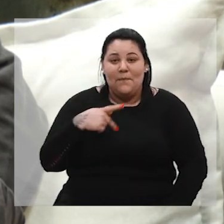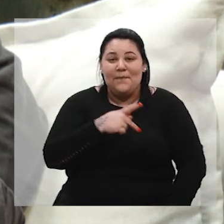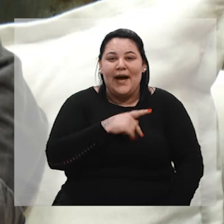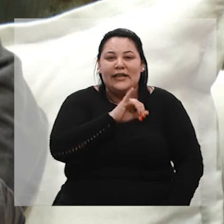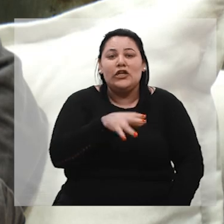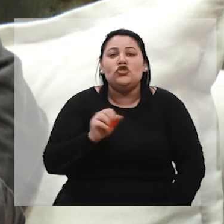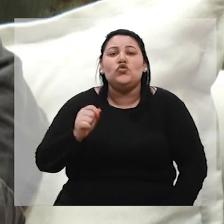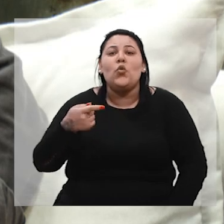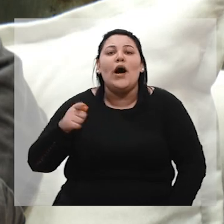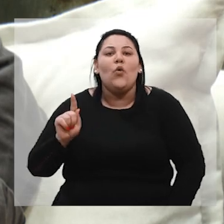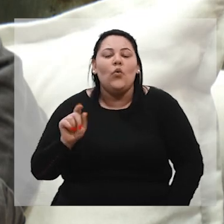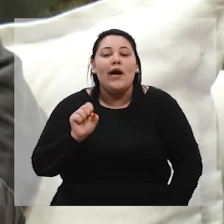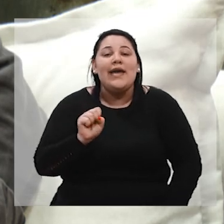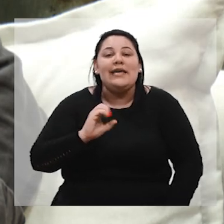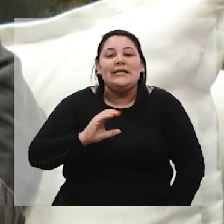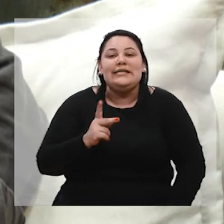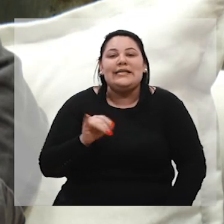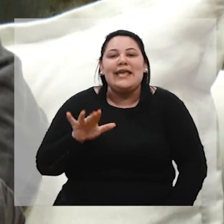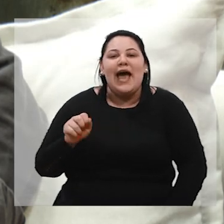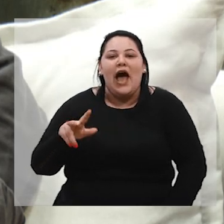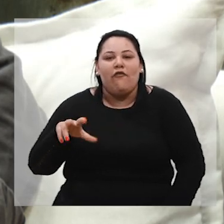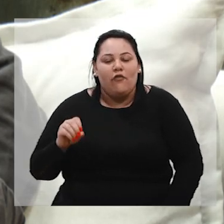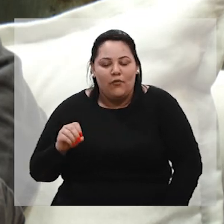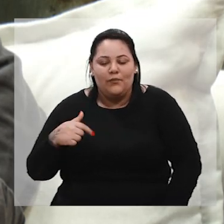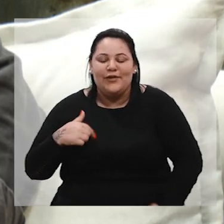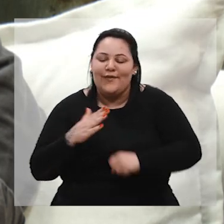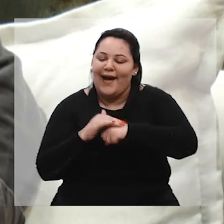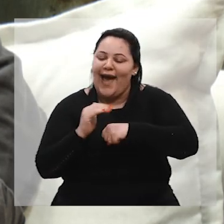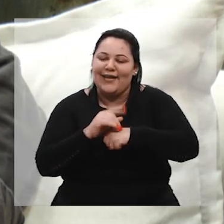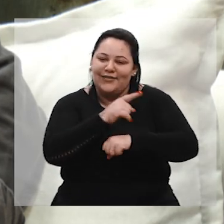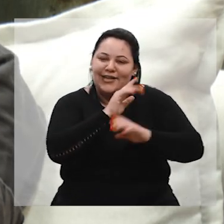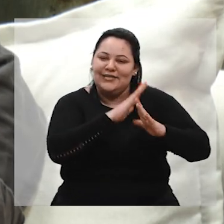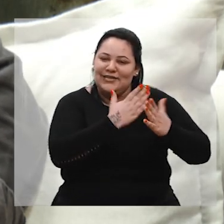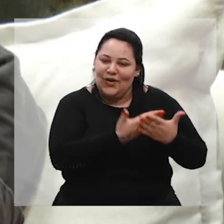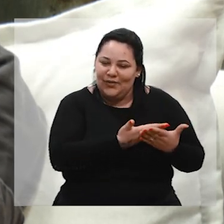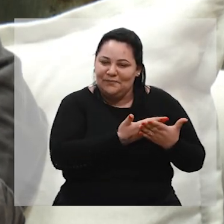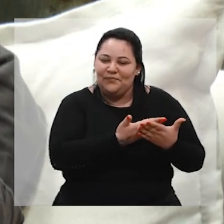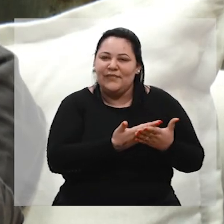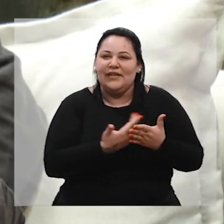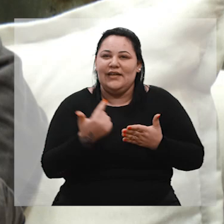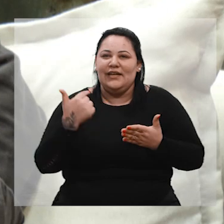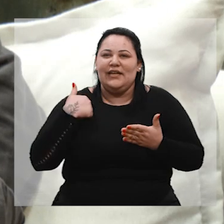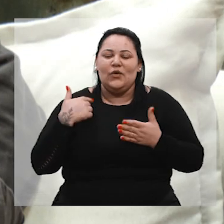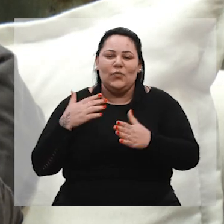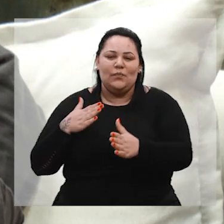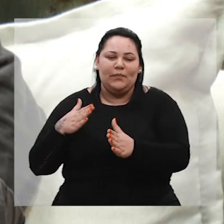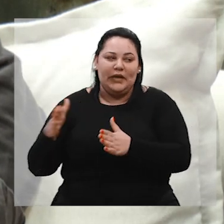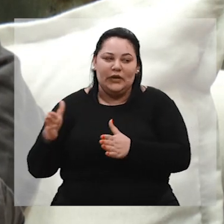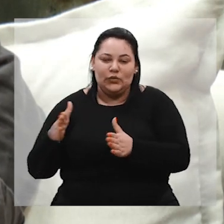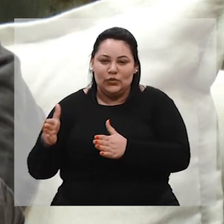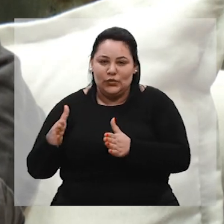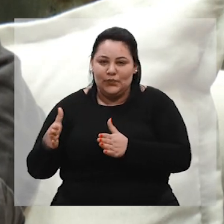na escola municipal, a Padre João Esquiavo, uma escola que eu tenho um carinho muito grande também, dentre as outras.